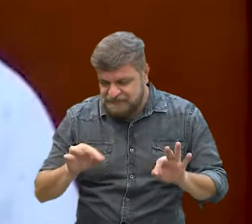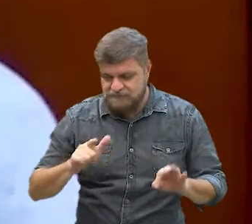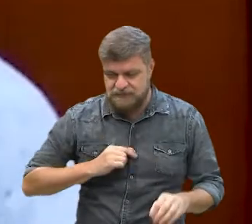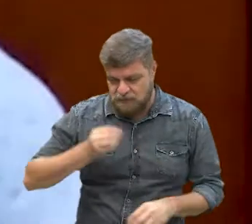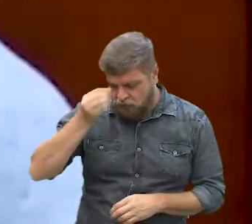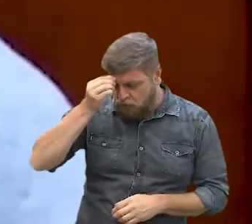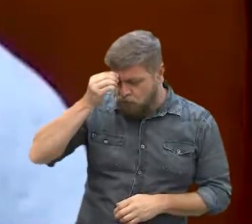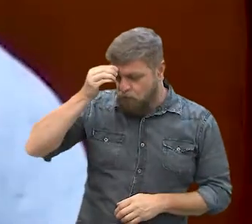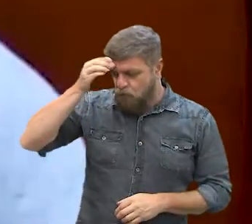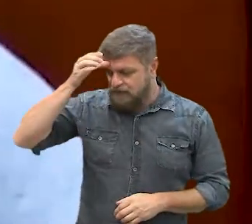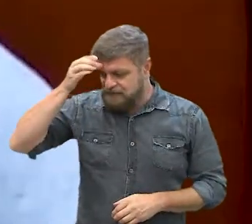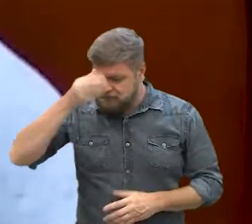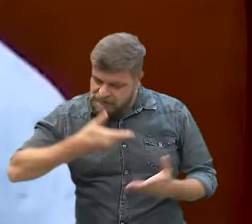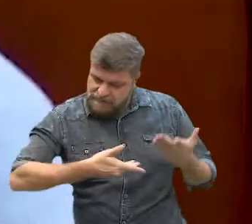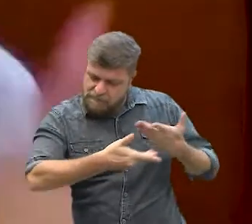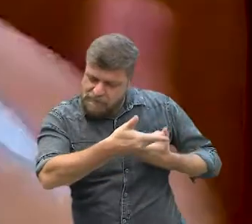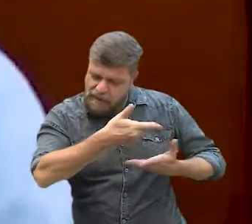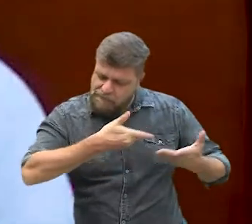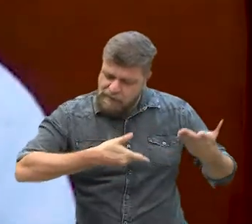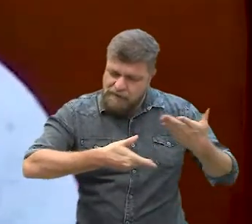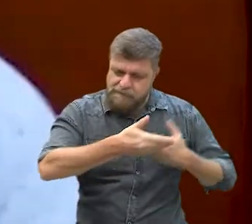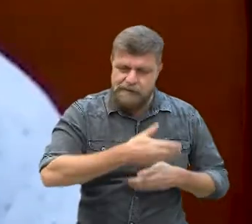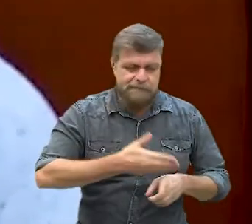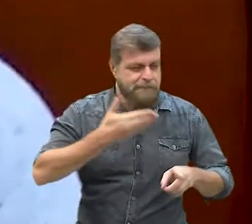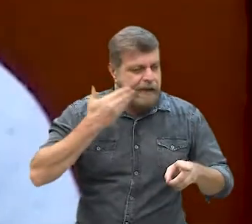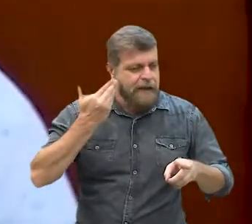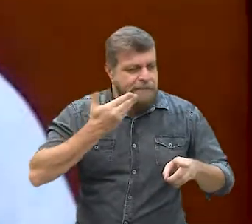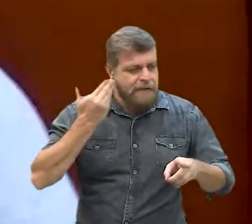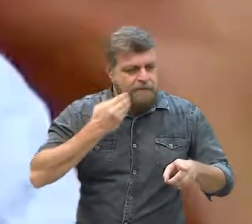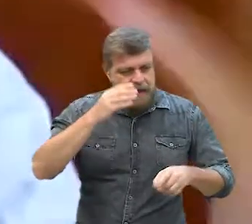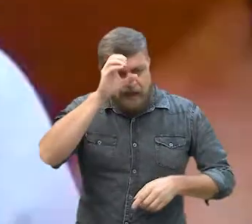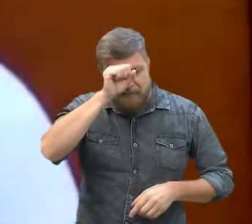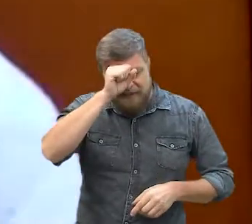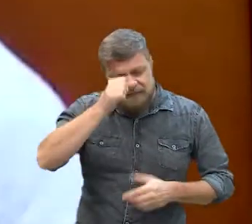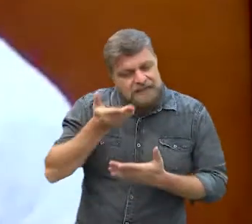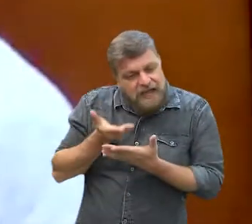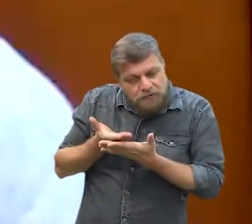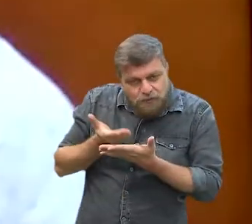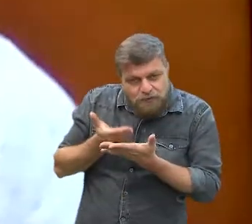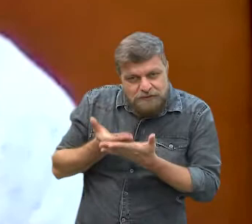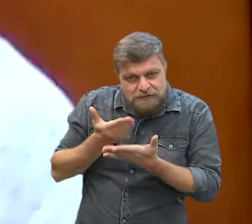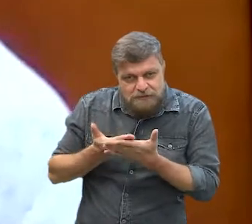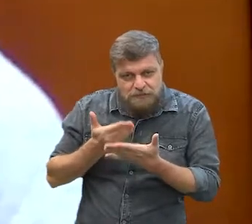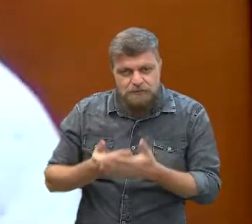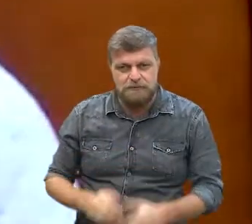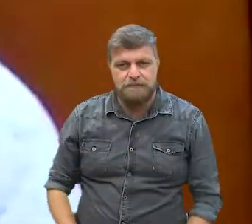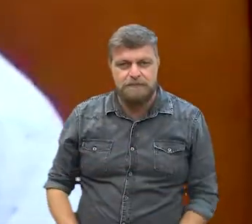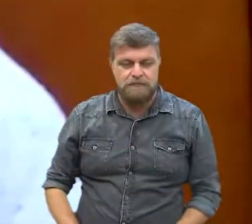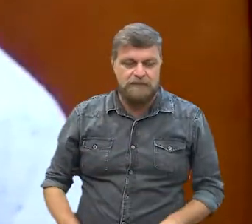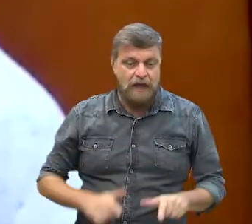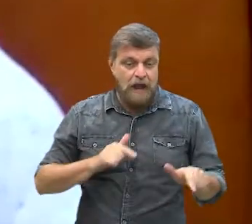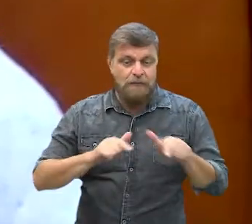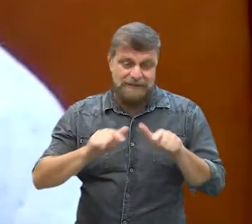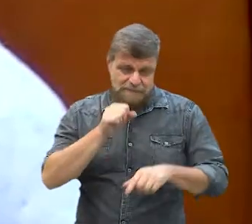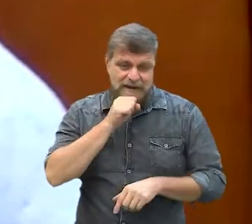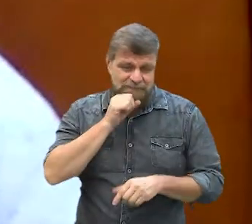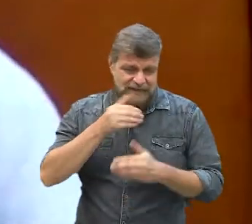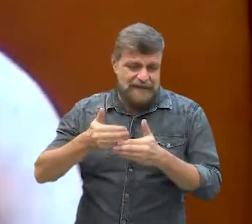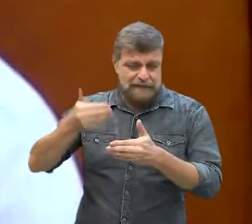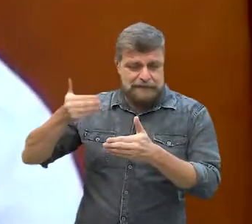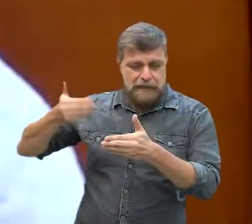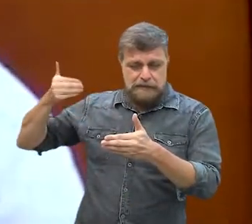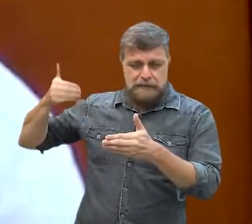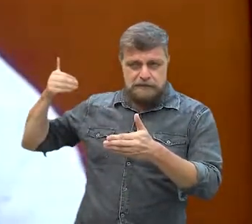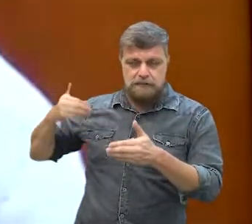juntando nosso conhecimento de vida, todos os aprendizados que eu tive nos meus estudos, né? Até no meu antigo trabalho, eu